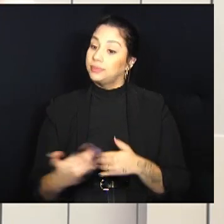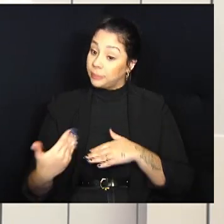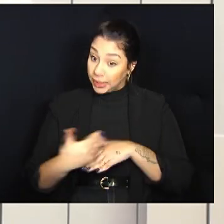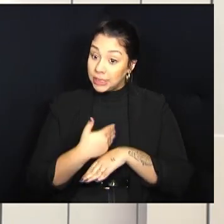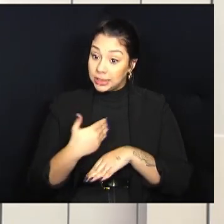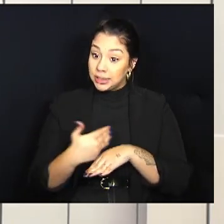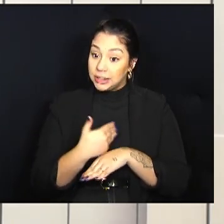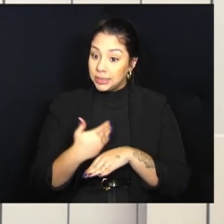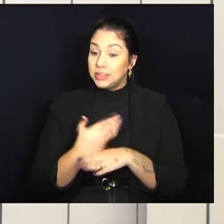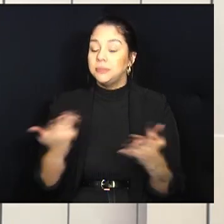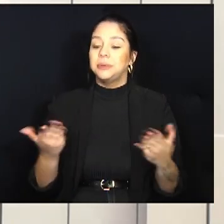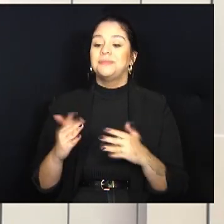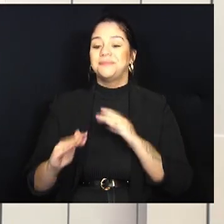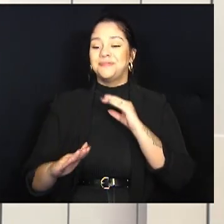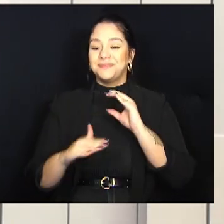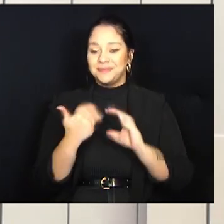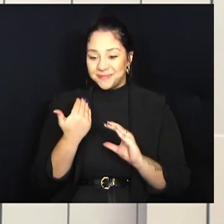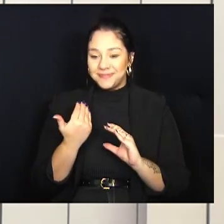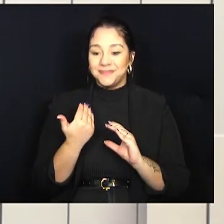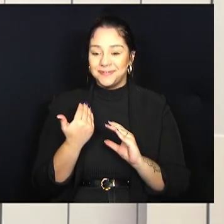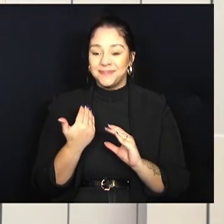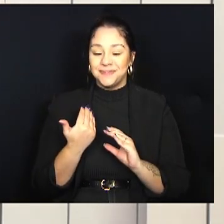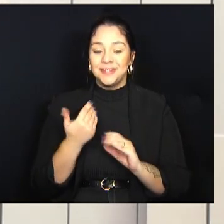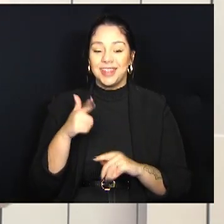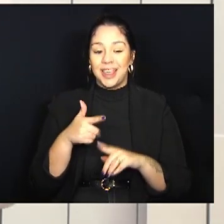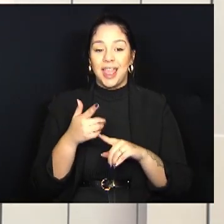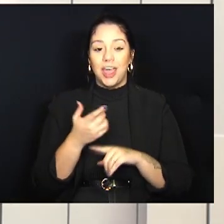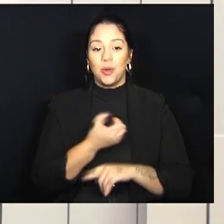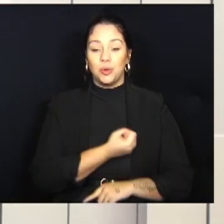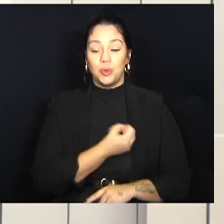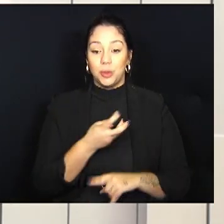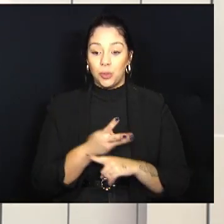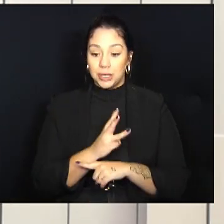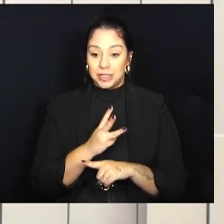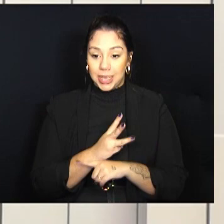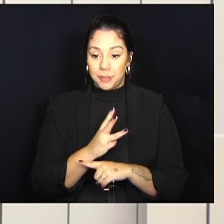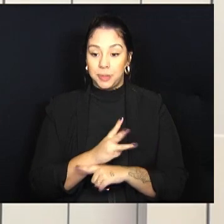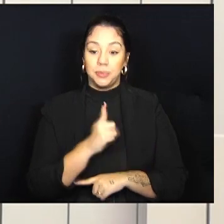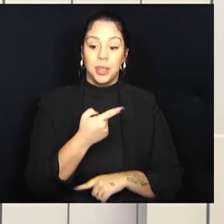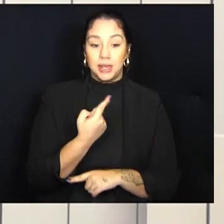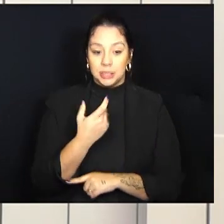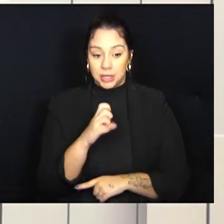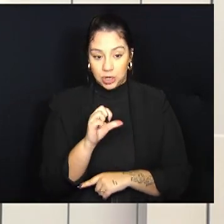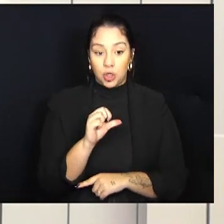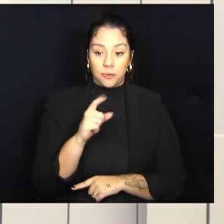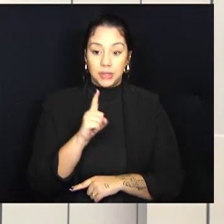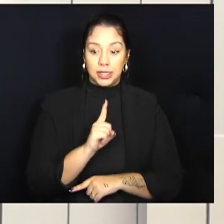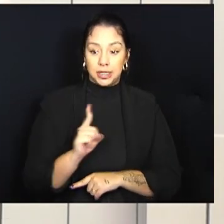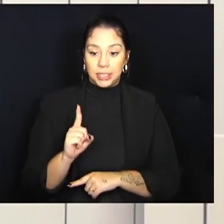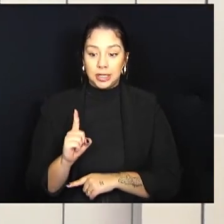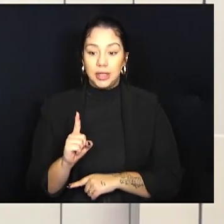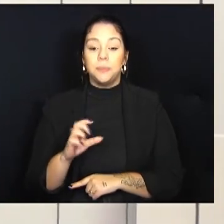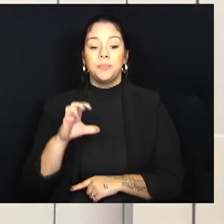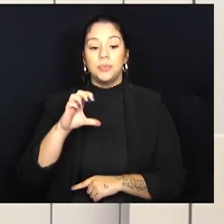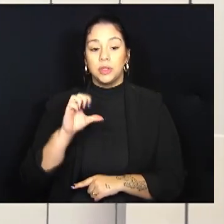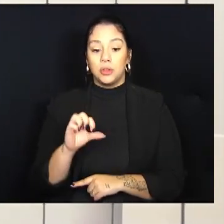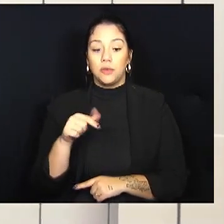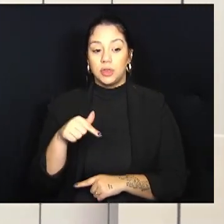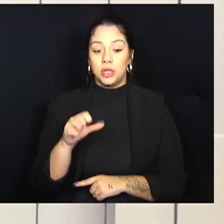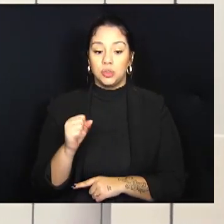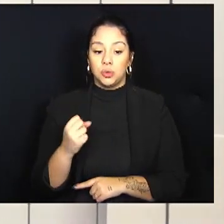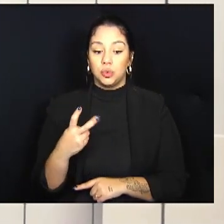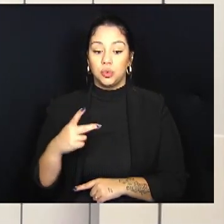viu? Envie a sua mensagem para o número do nosso WhatsApp. 19 é o nosso DDD,